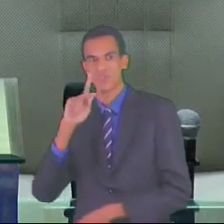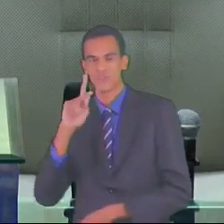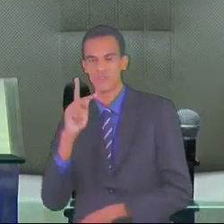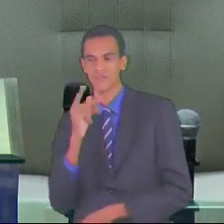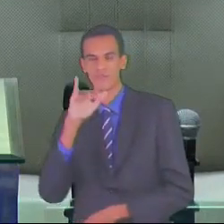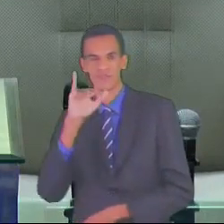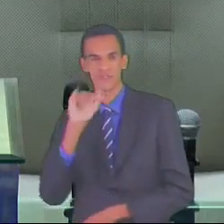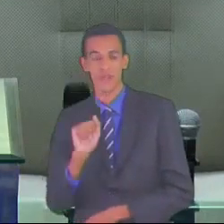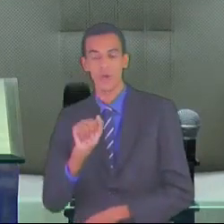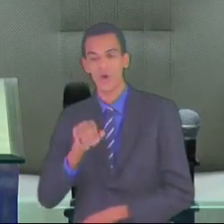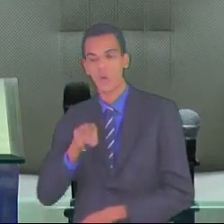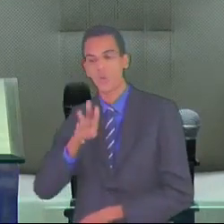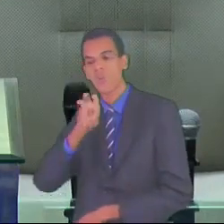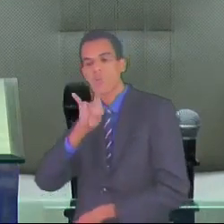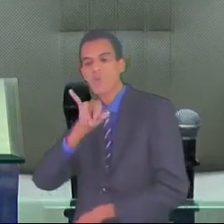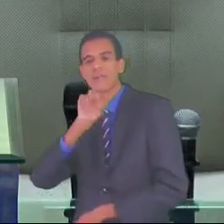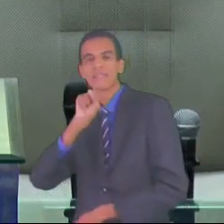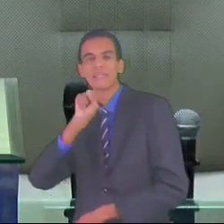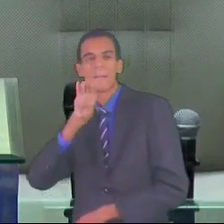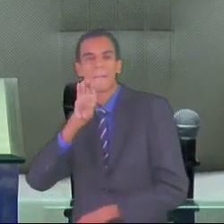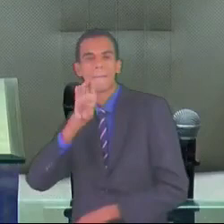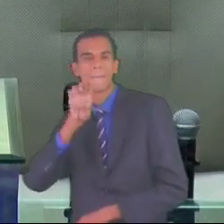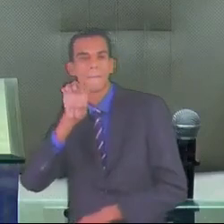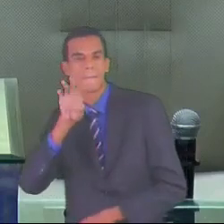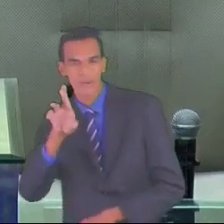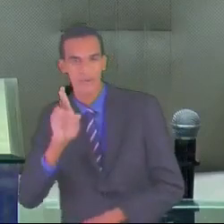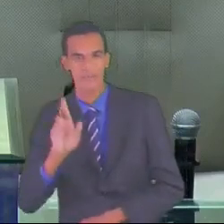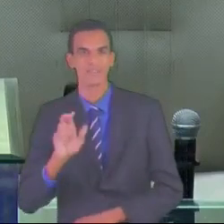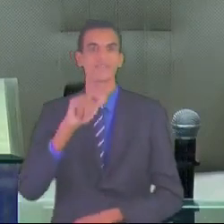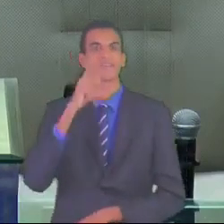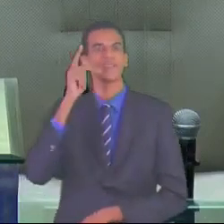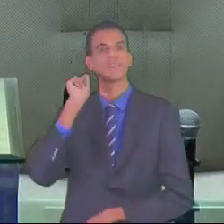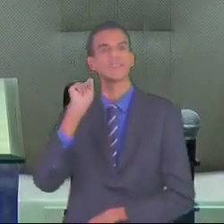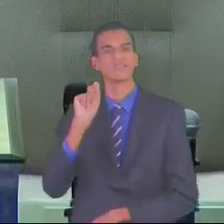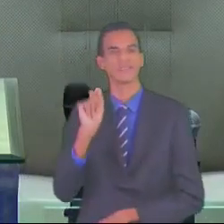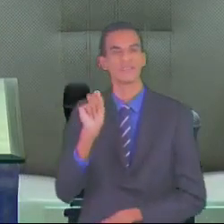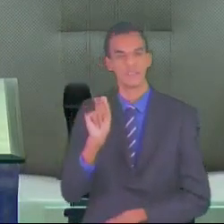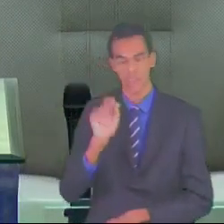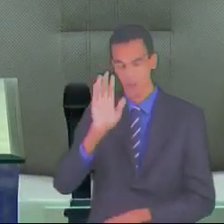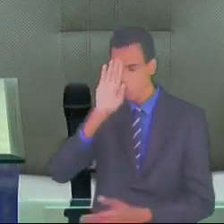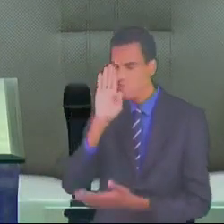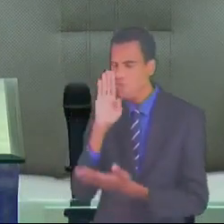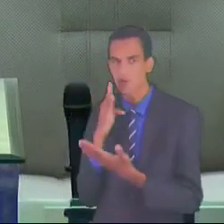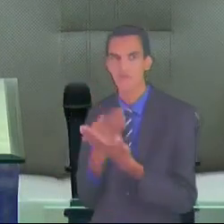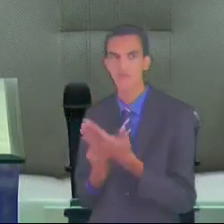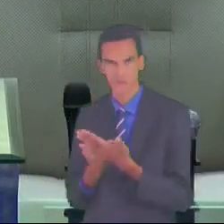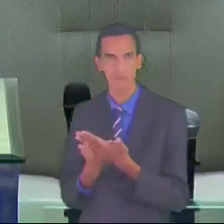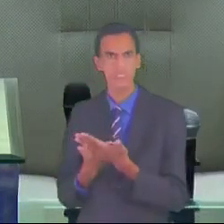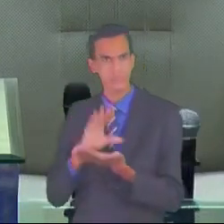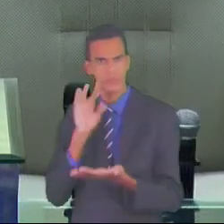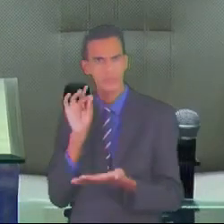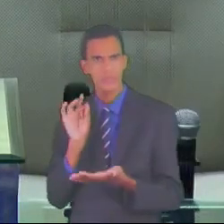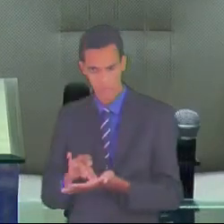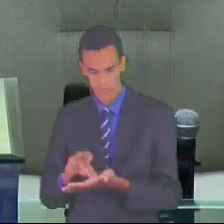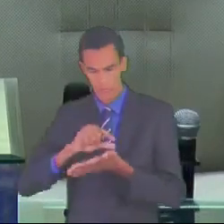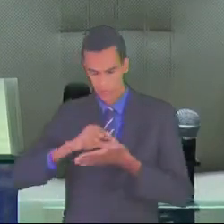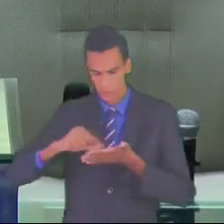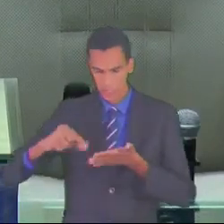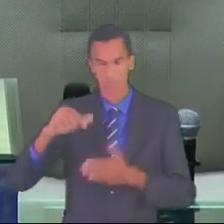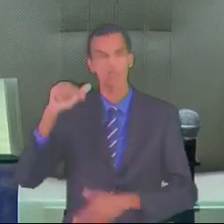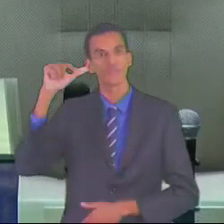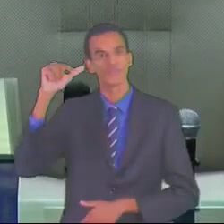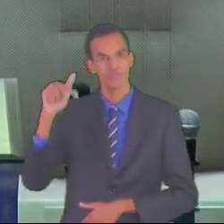Warren Wisber diz que a confirmação de que aquilo era uma crença cabal está no versículo